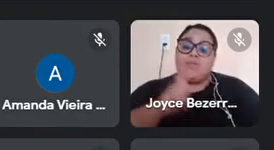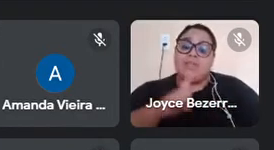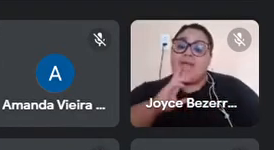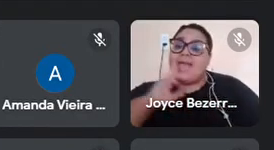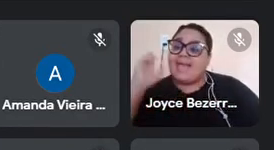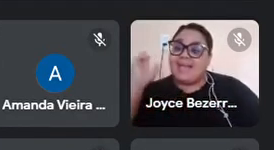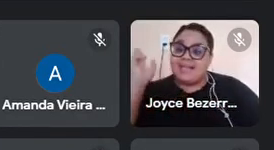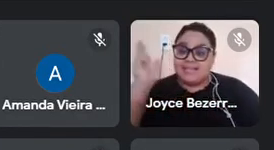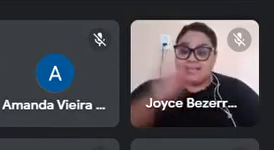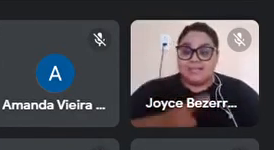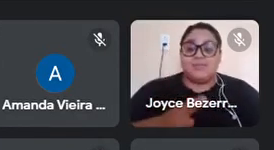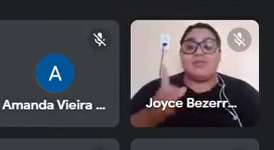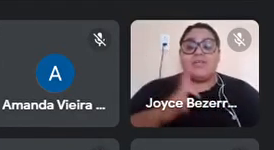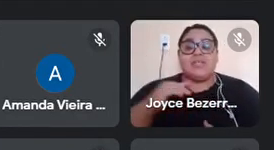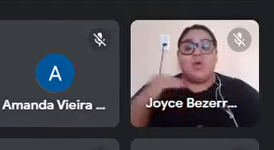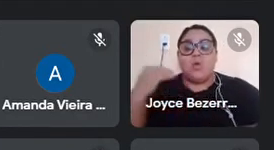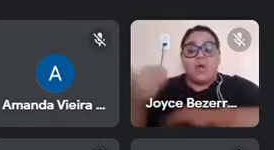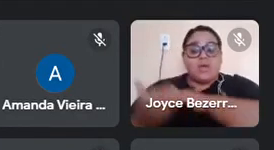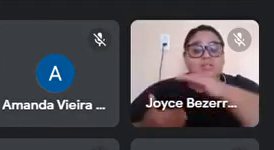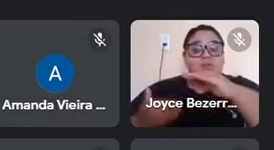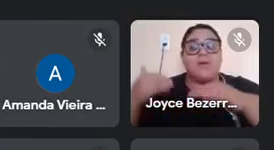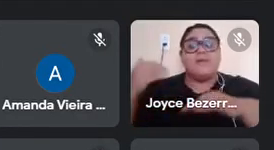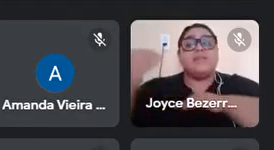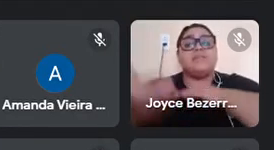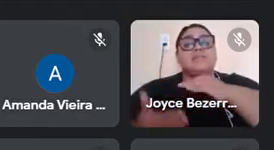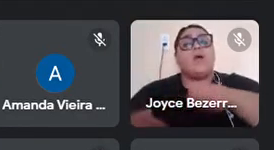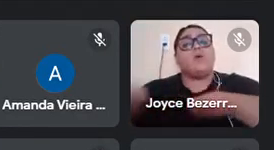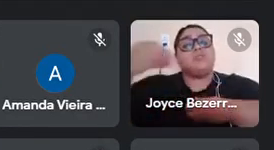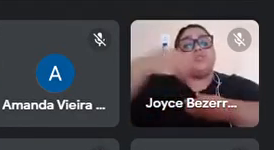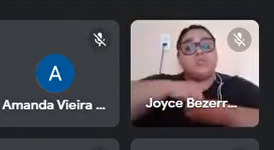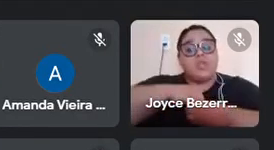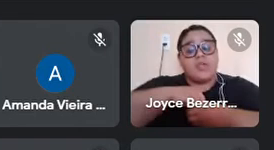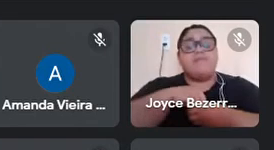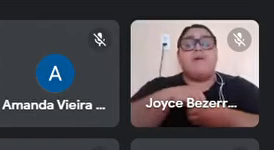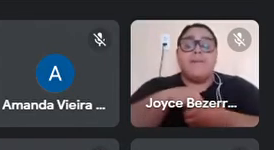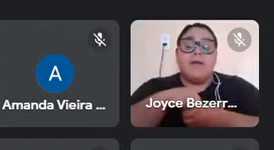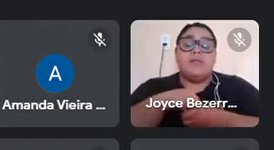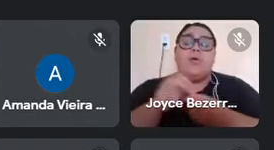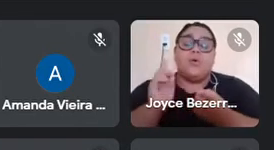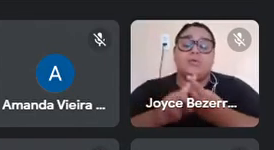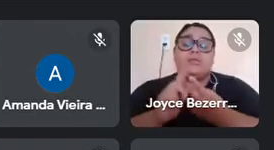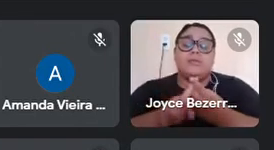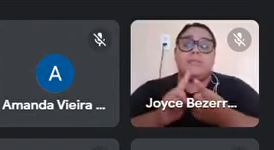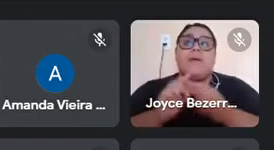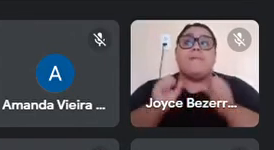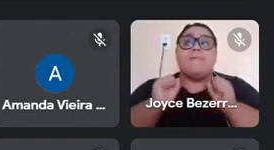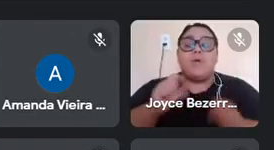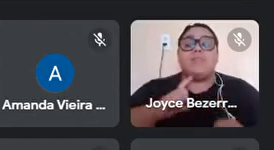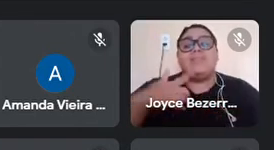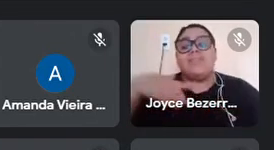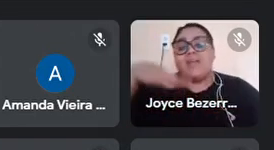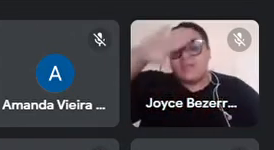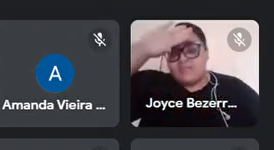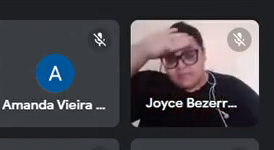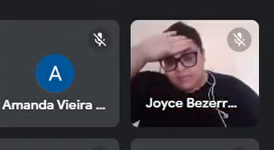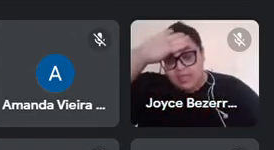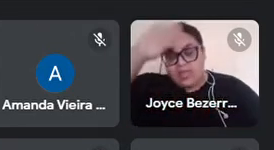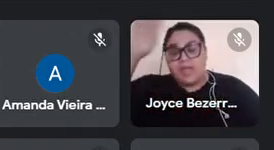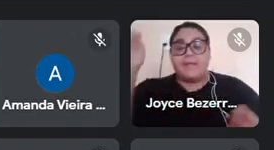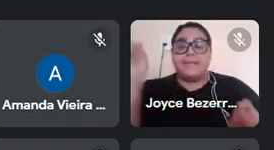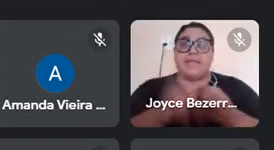vai desencadear o processo inflamatório. Então, a gente vai ter febre, né? Vai